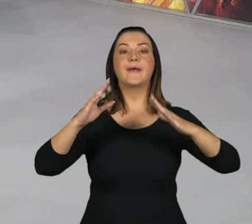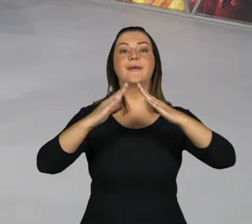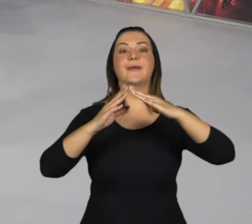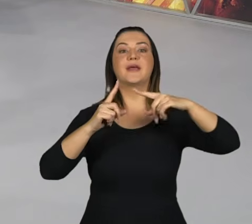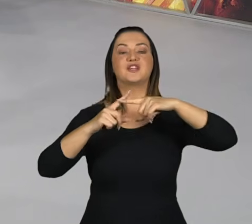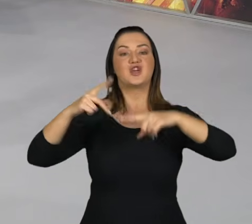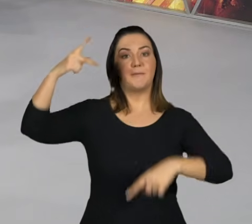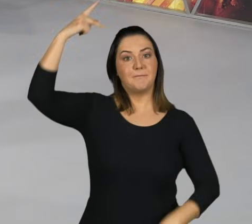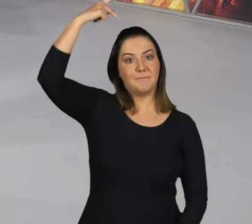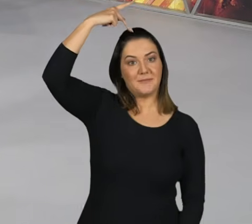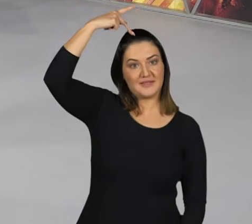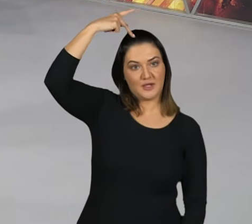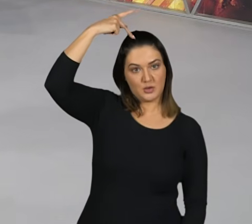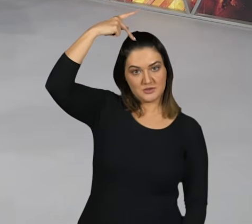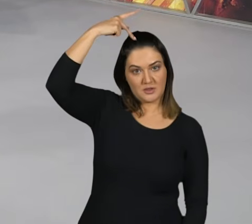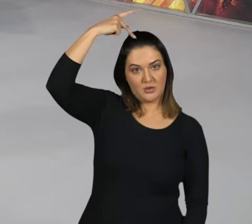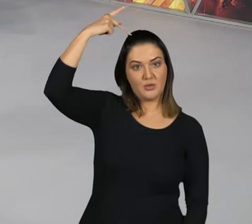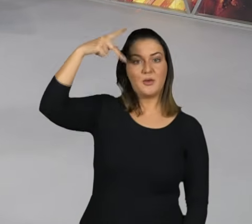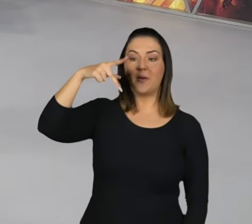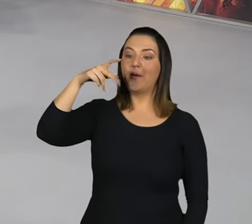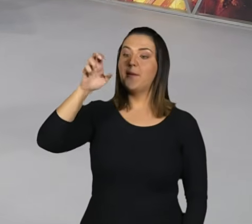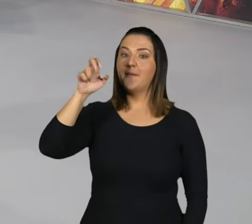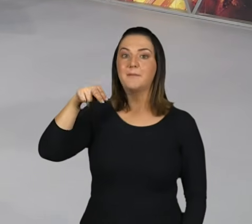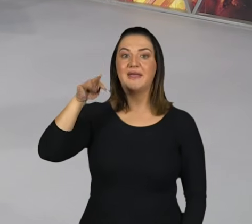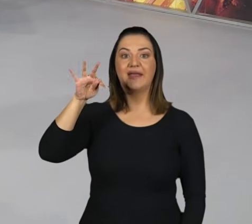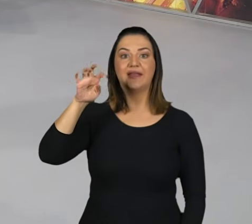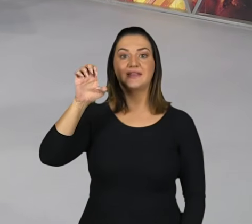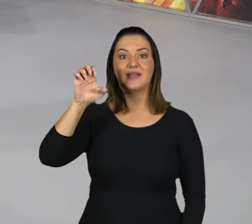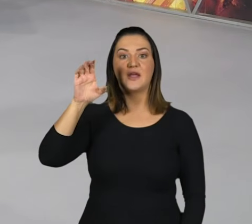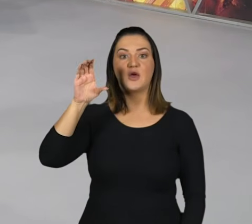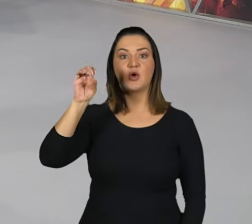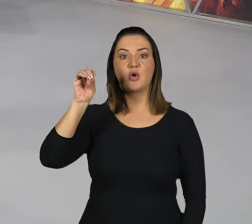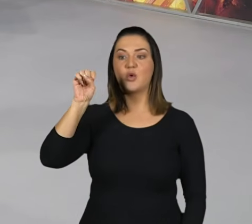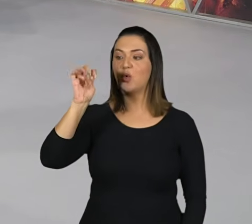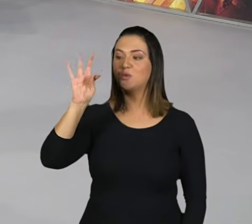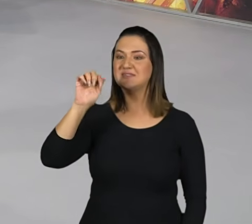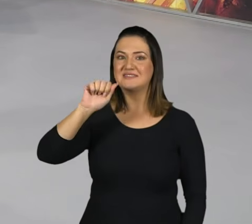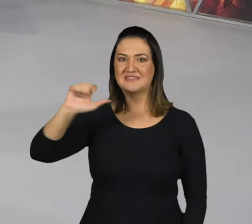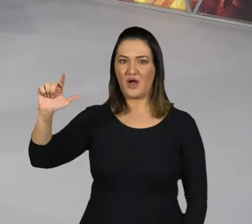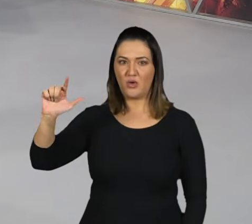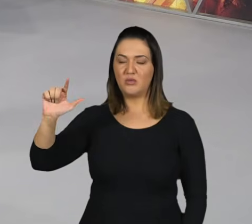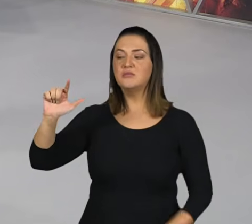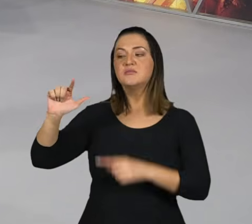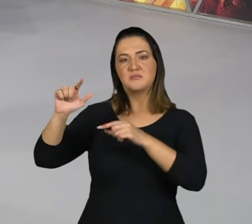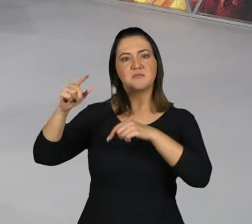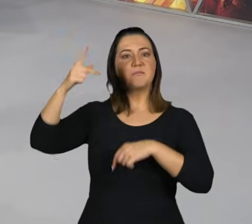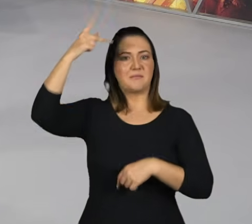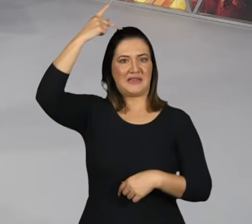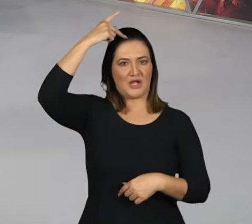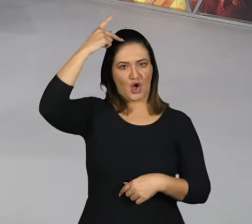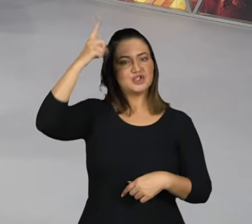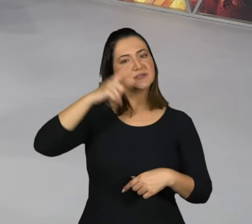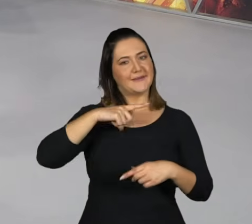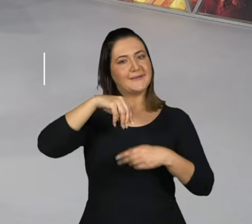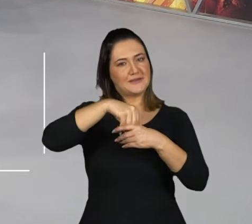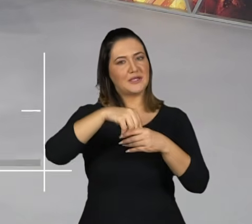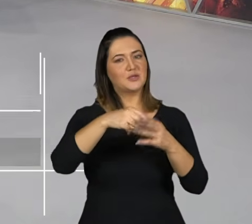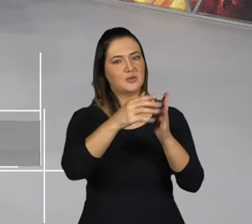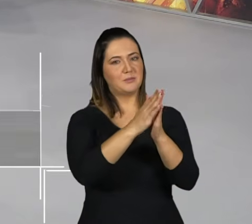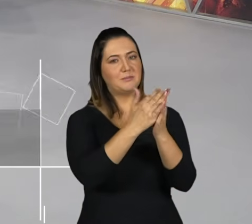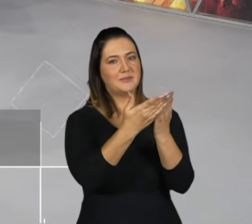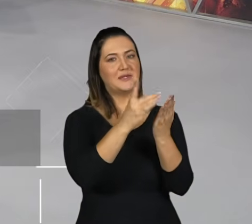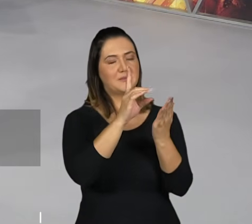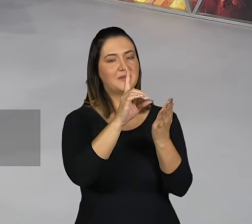bíblica, está correta, mas os movimentos pentecostais são muitas vezes estranhos. Por quê? Porque as pessoas